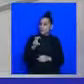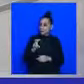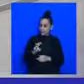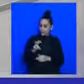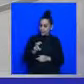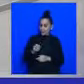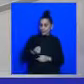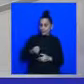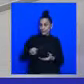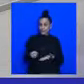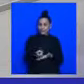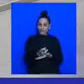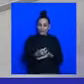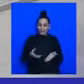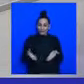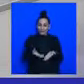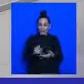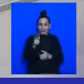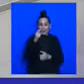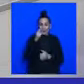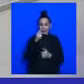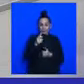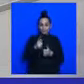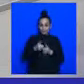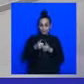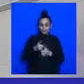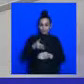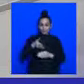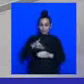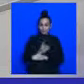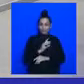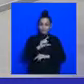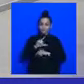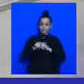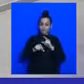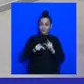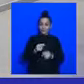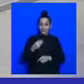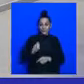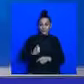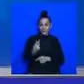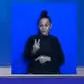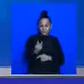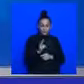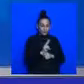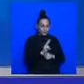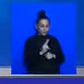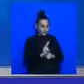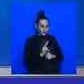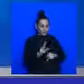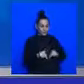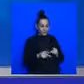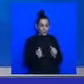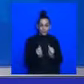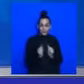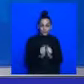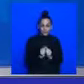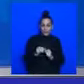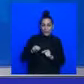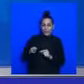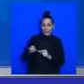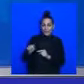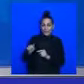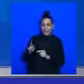os cinco números da quina de hoje e para conferir e validar esse sorteio eu conto com a presença de duas auditoras populares aqui comigo